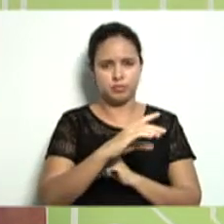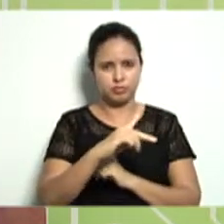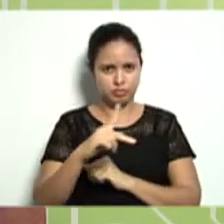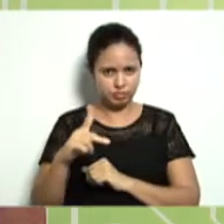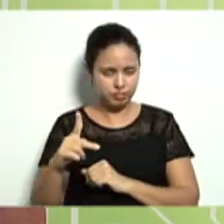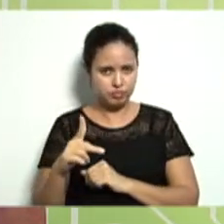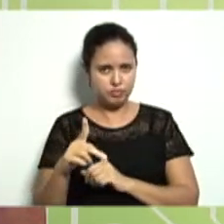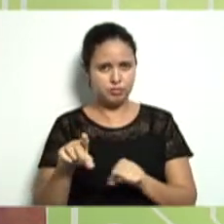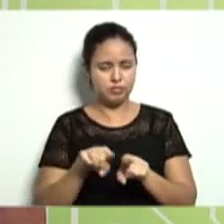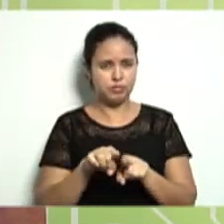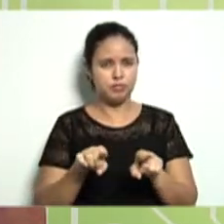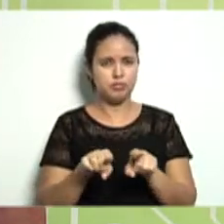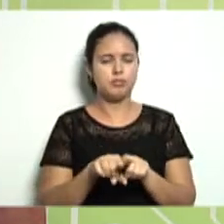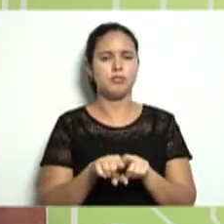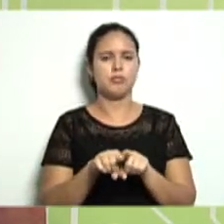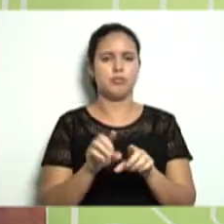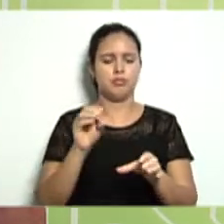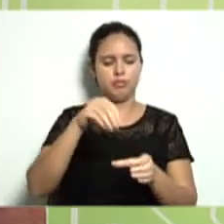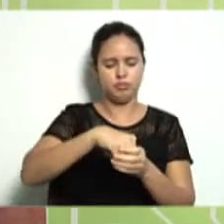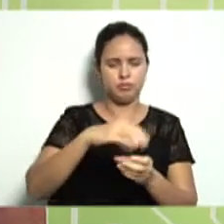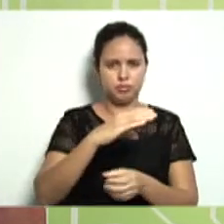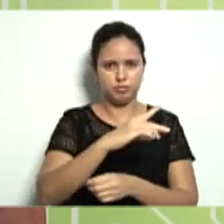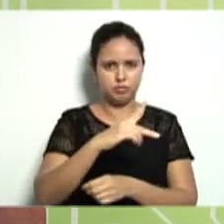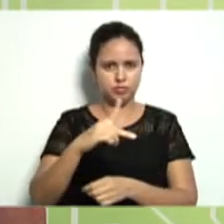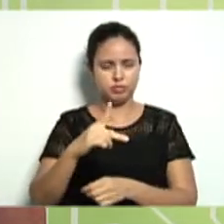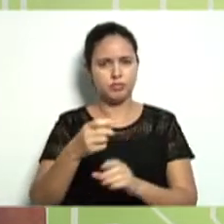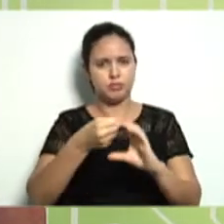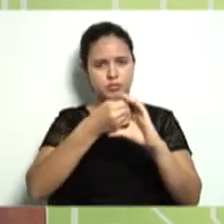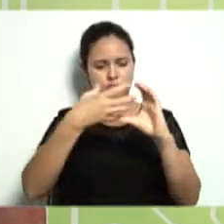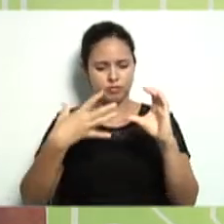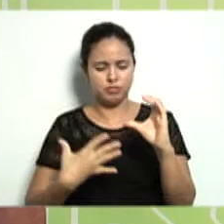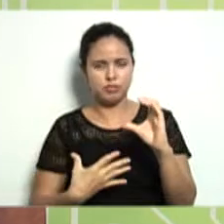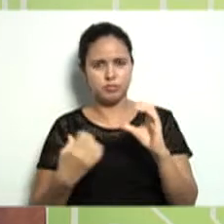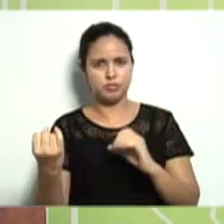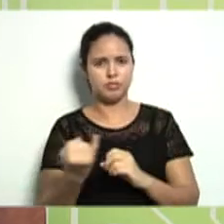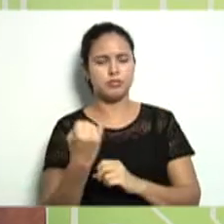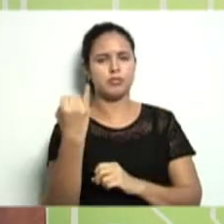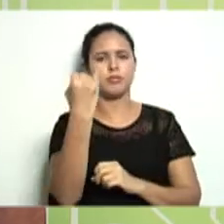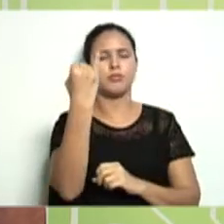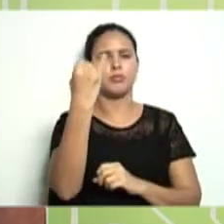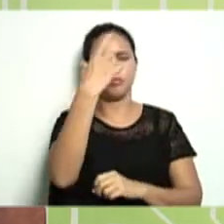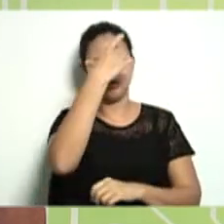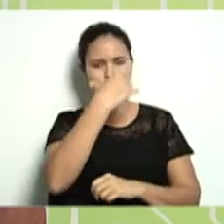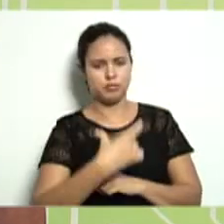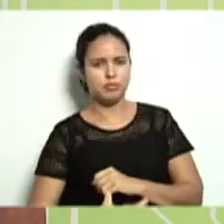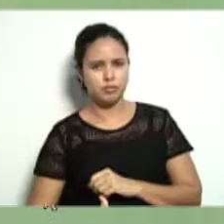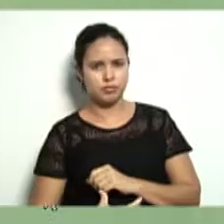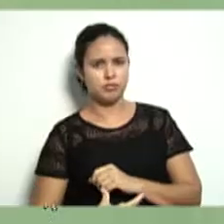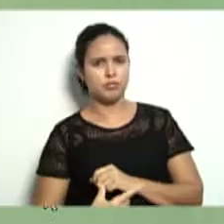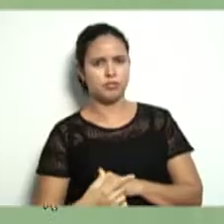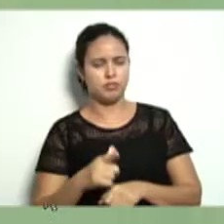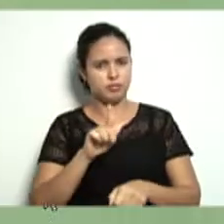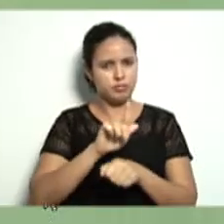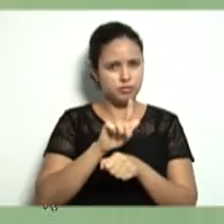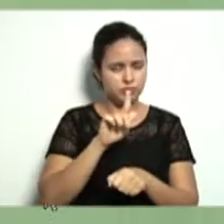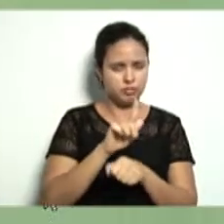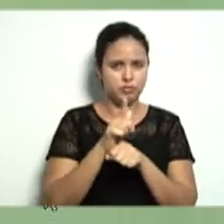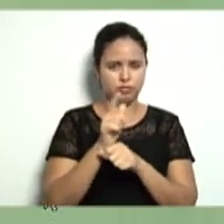e empreendedores também. Tem algumas características que são importantes no perfil do gerente e empreendedor. Vamos dar uma olhadinha